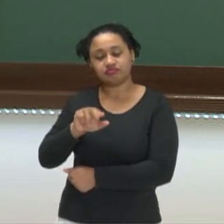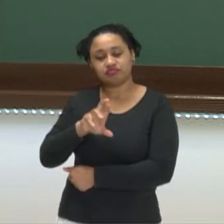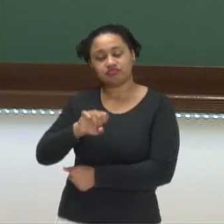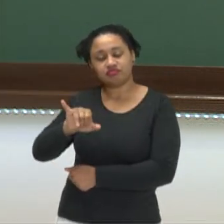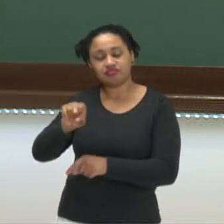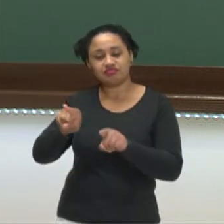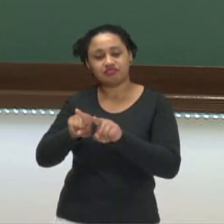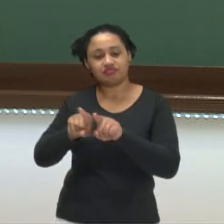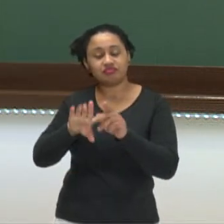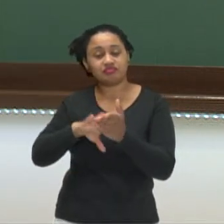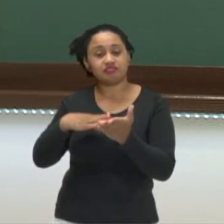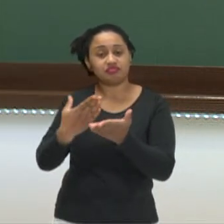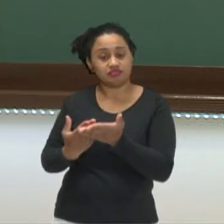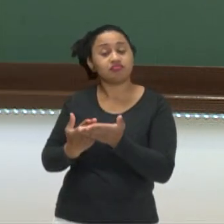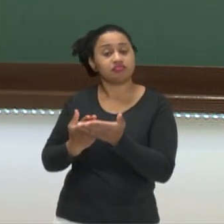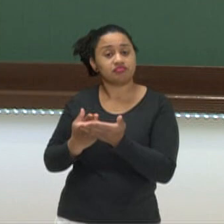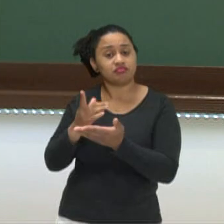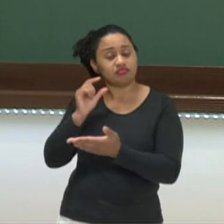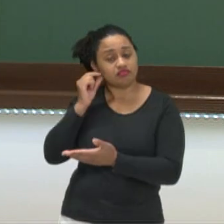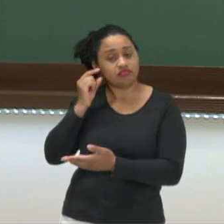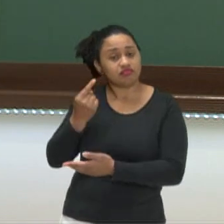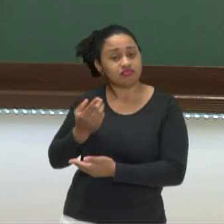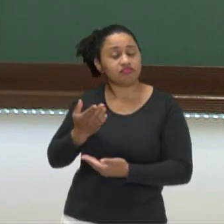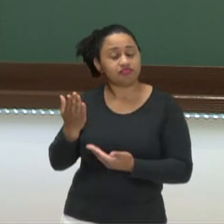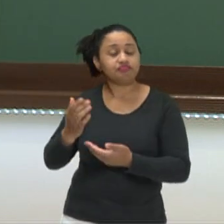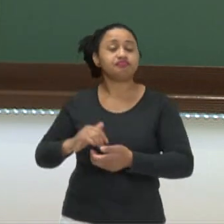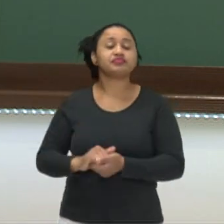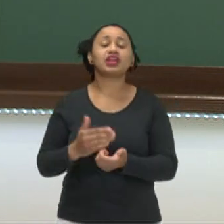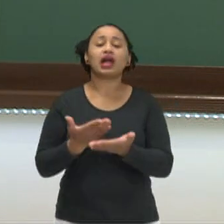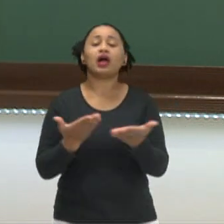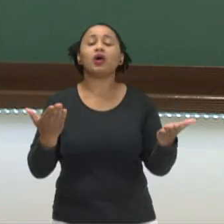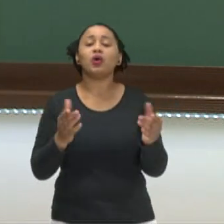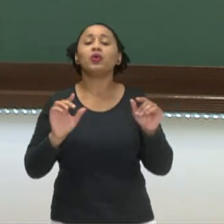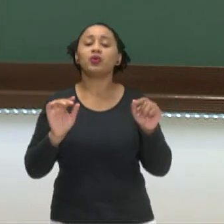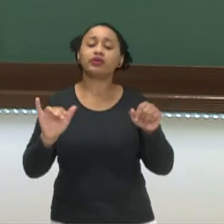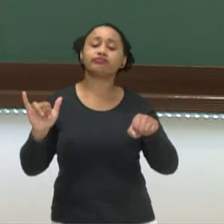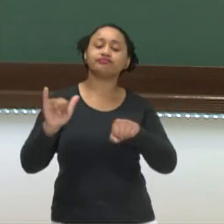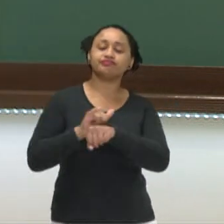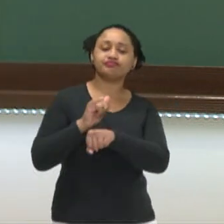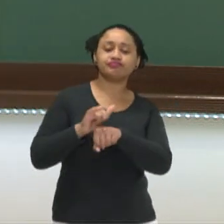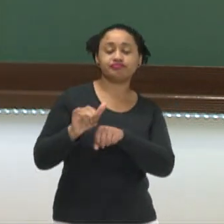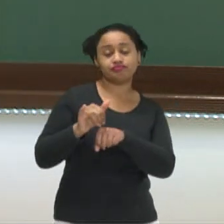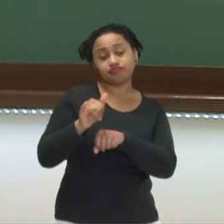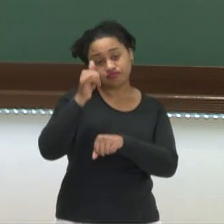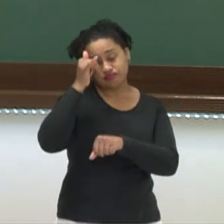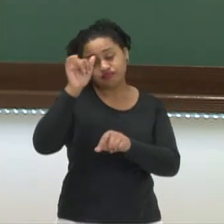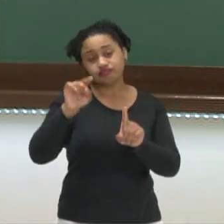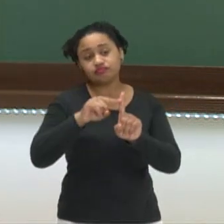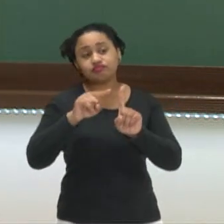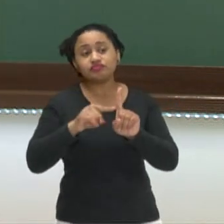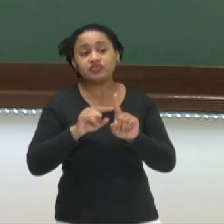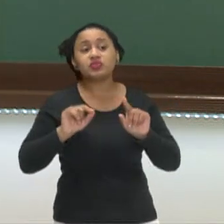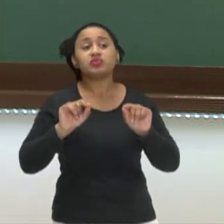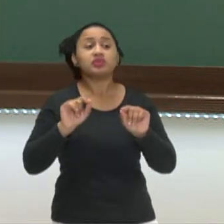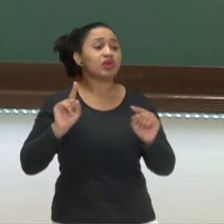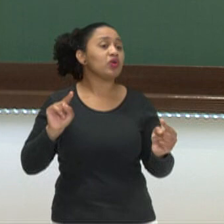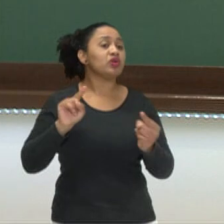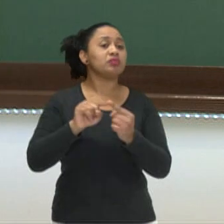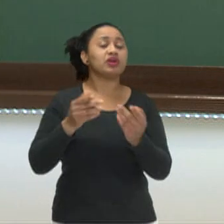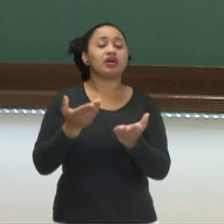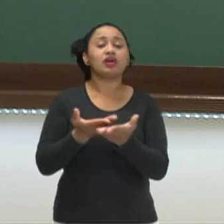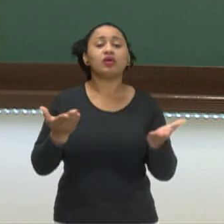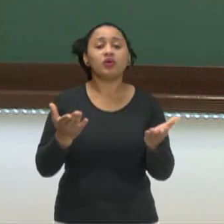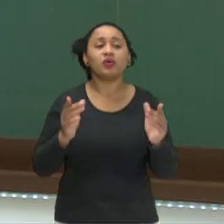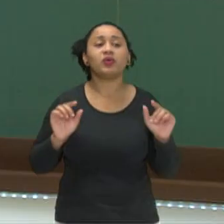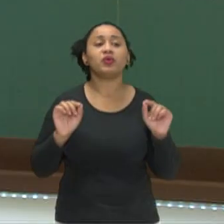nossa intérprete a Jéssica. Aula de hoje sobre métodos anticoncepcionais. O objetivo da nossa